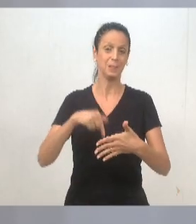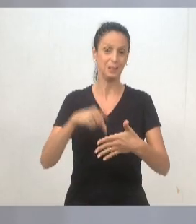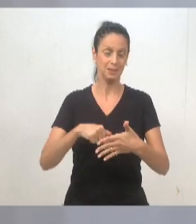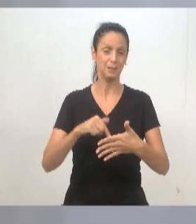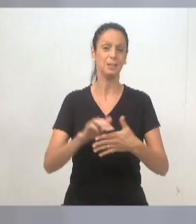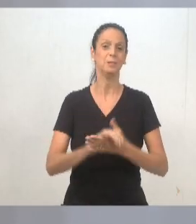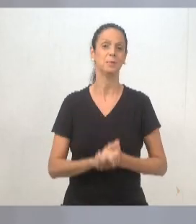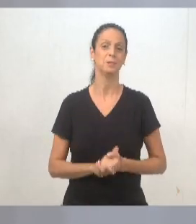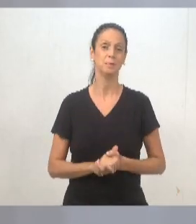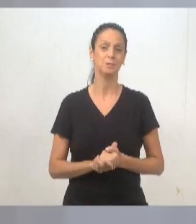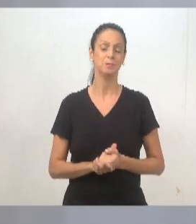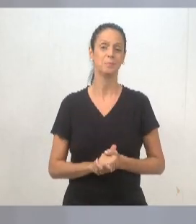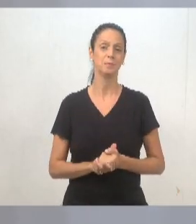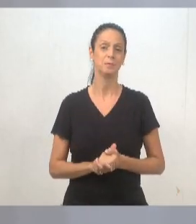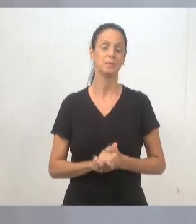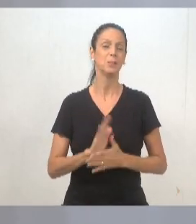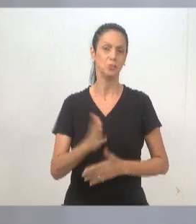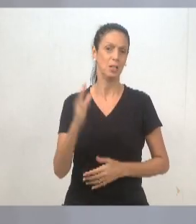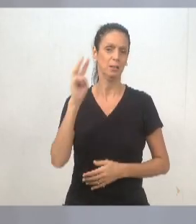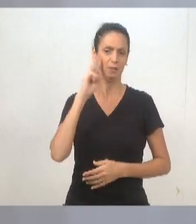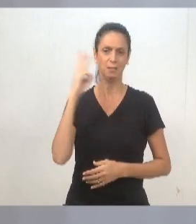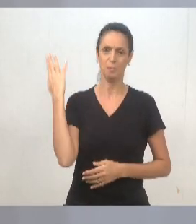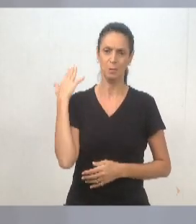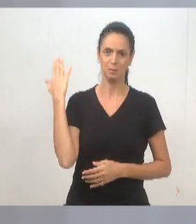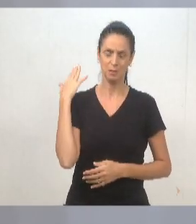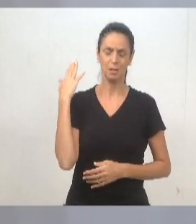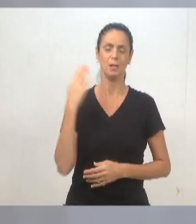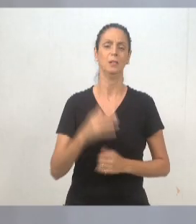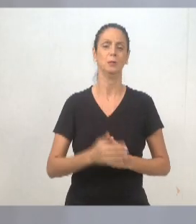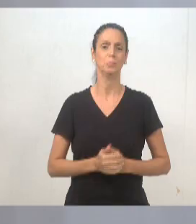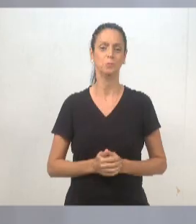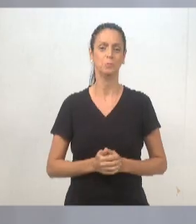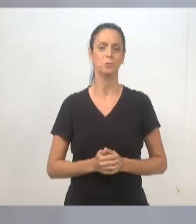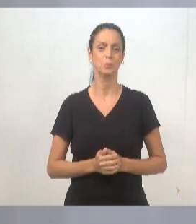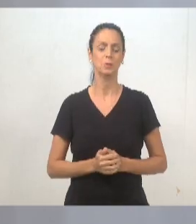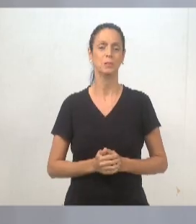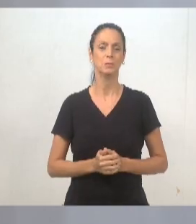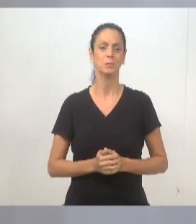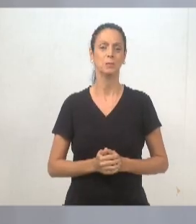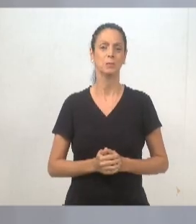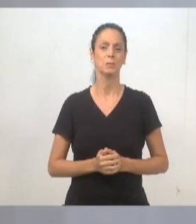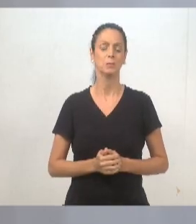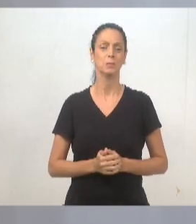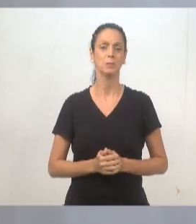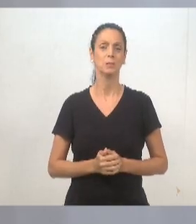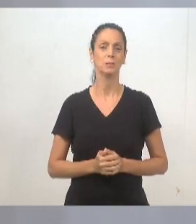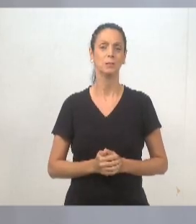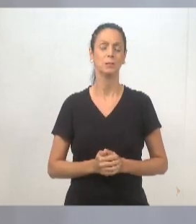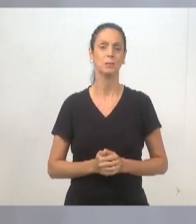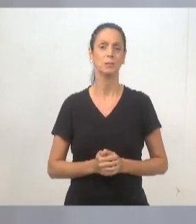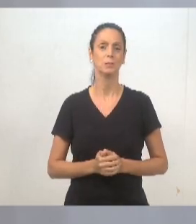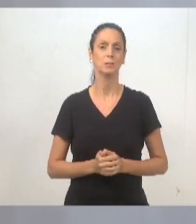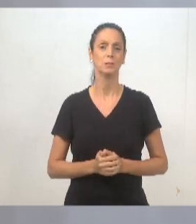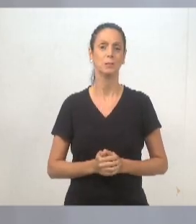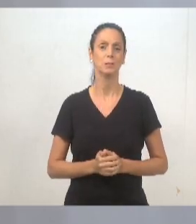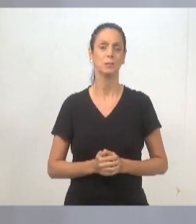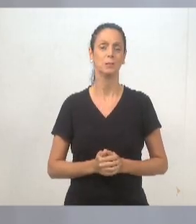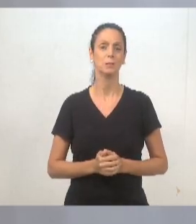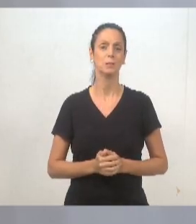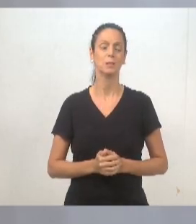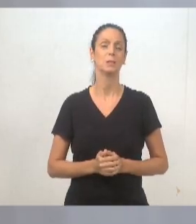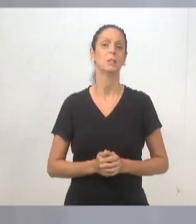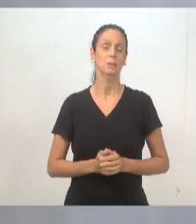já vim aqui na última terça-feira agora, mas fazendo uso aqui da palavra, depois de ser vítima da